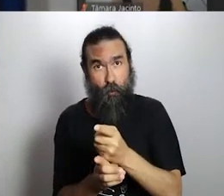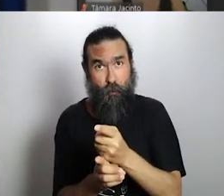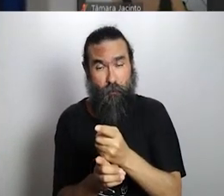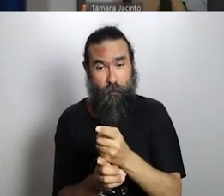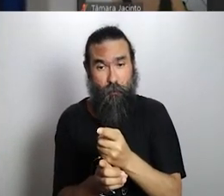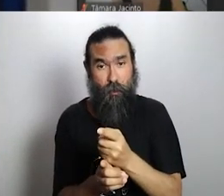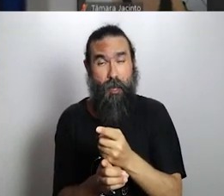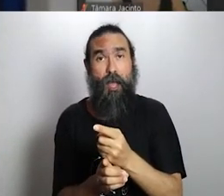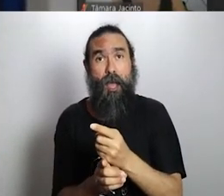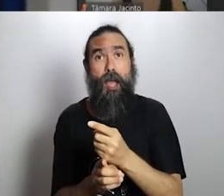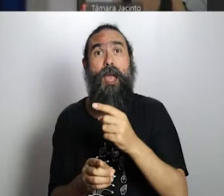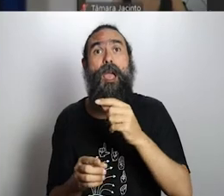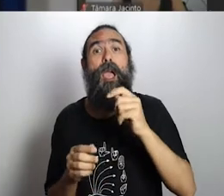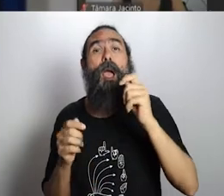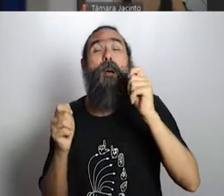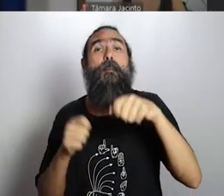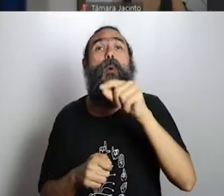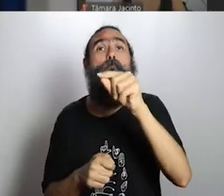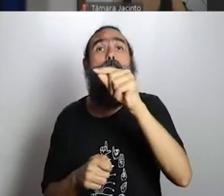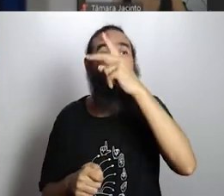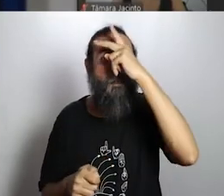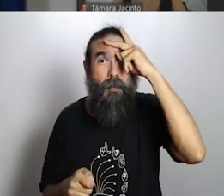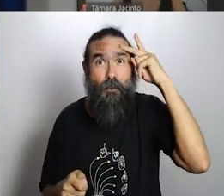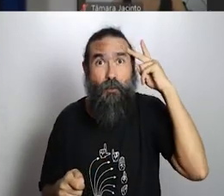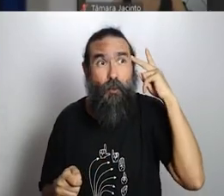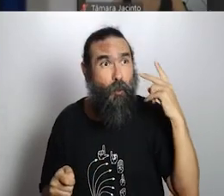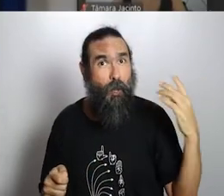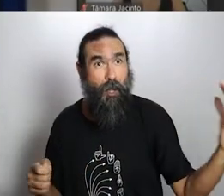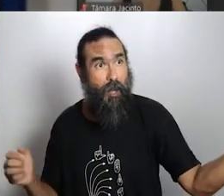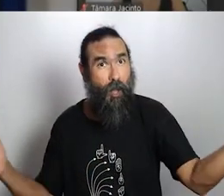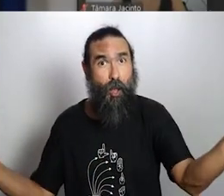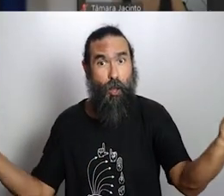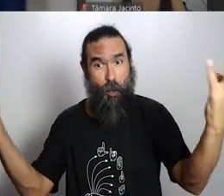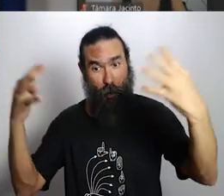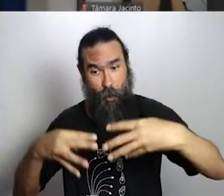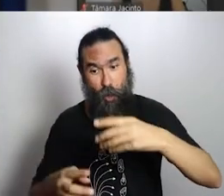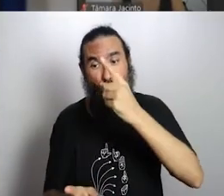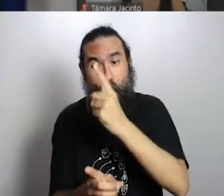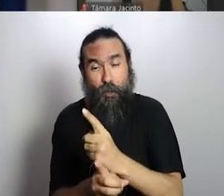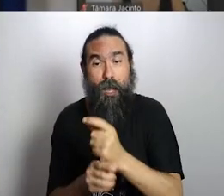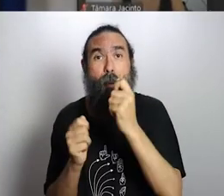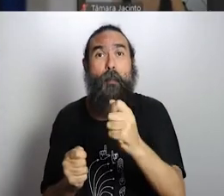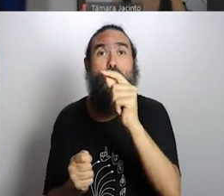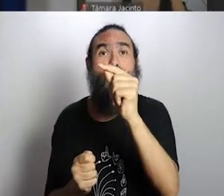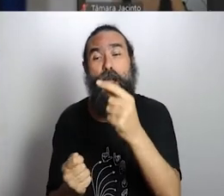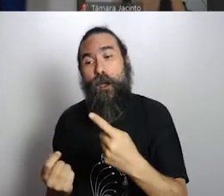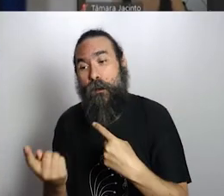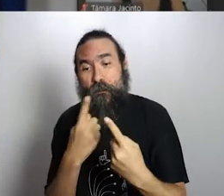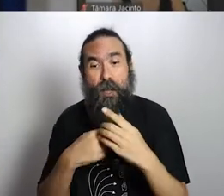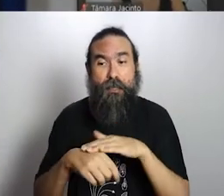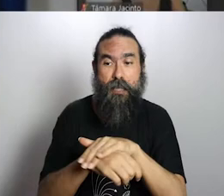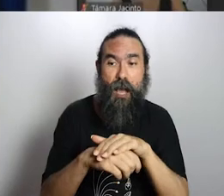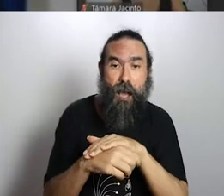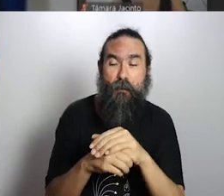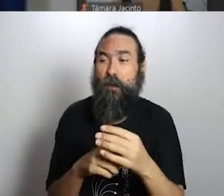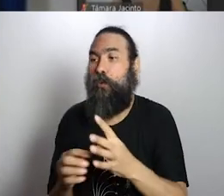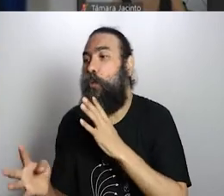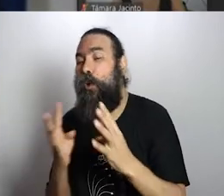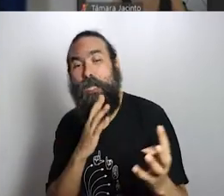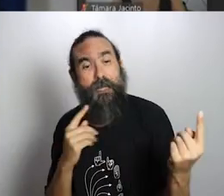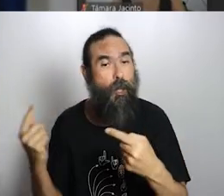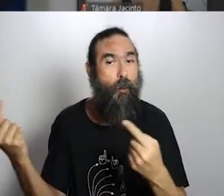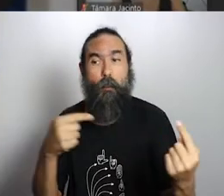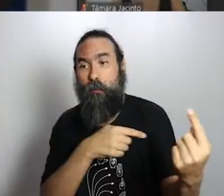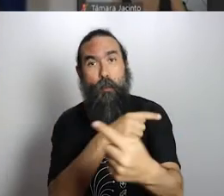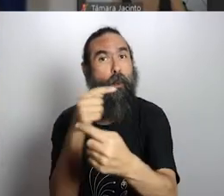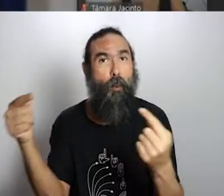quando os artistas que estão presentes têm a oportunidade de conviver, inclusive, entre eles e o público. Muitas vezes a gente é convidado, vai lá, faz